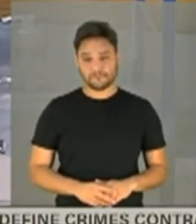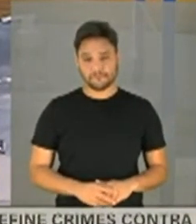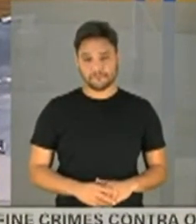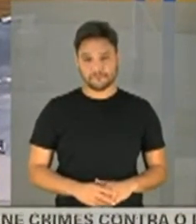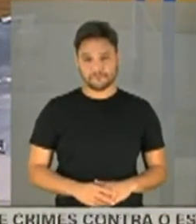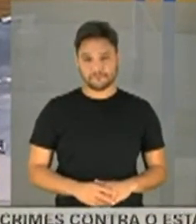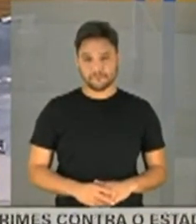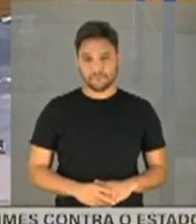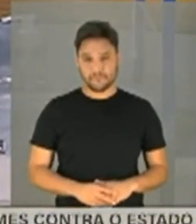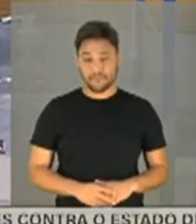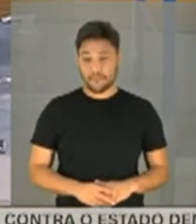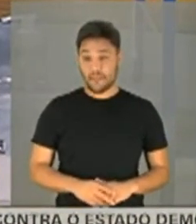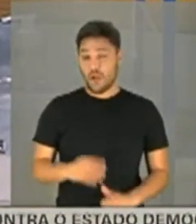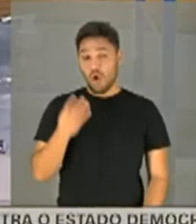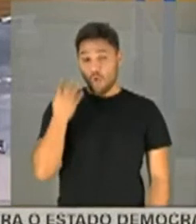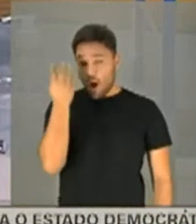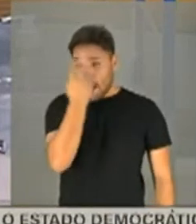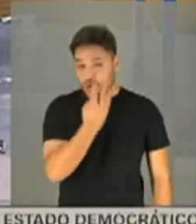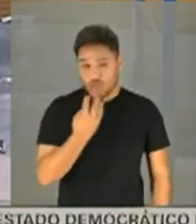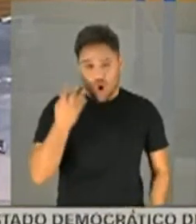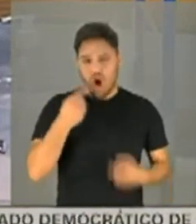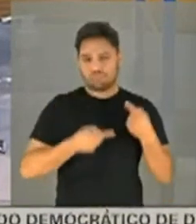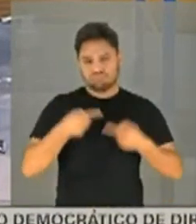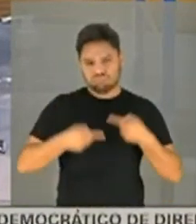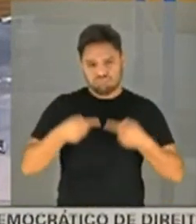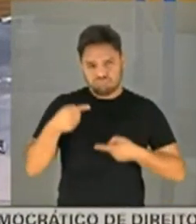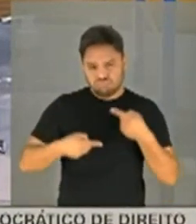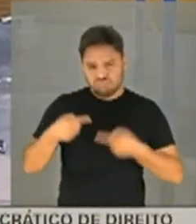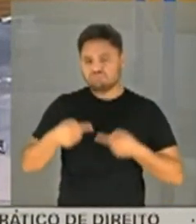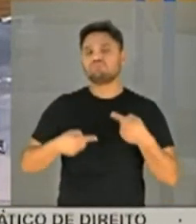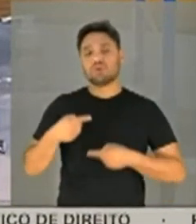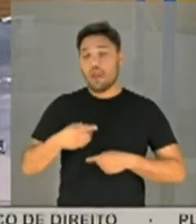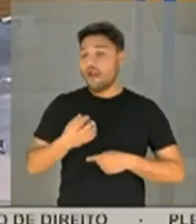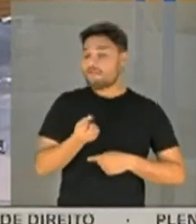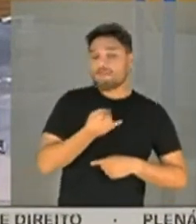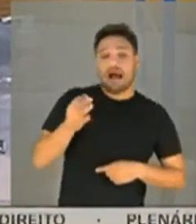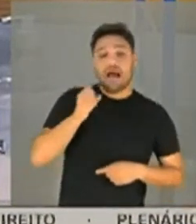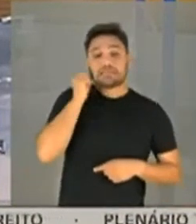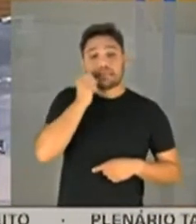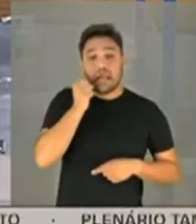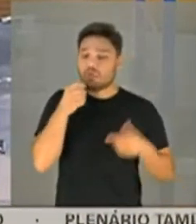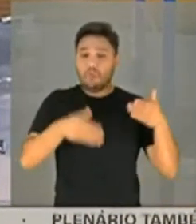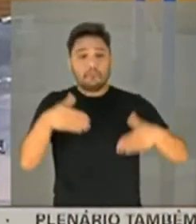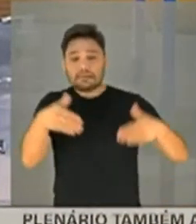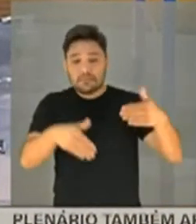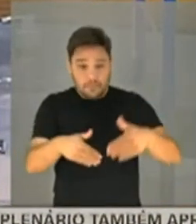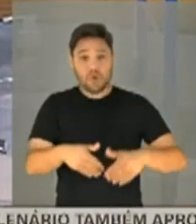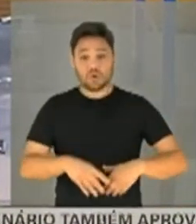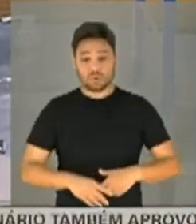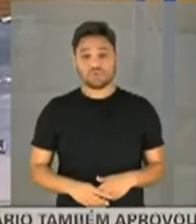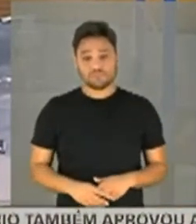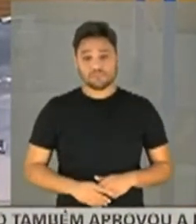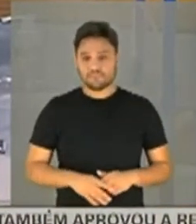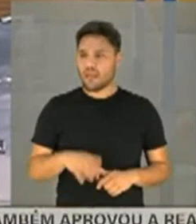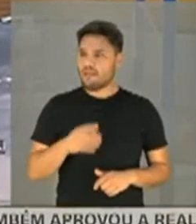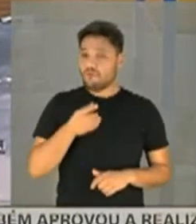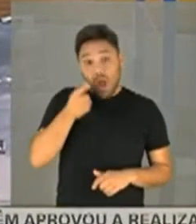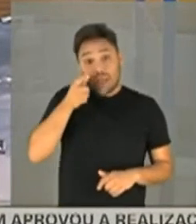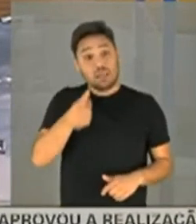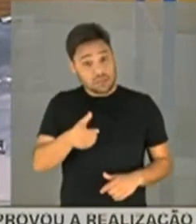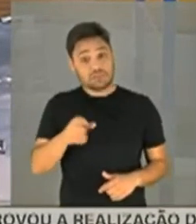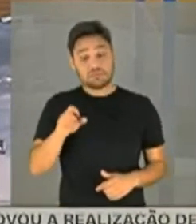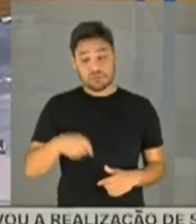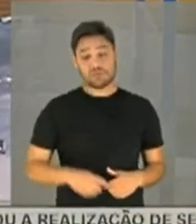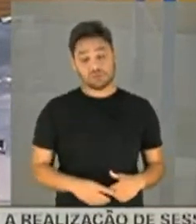Rogério, 4 horas de debate, vários colegas senadores participaram desse debate e foi